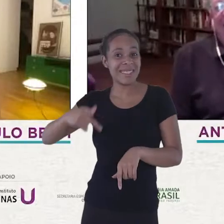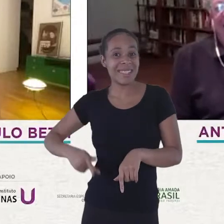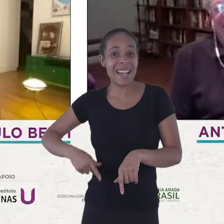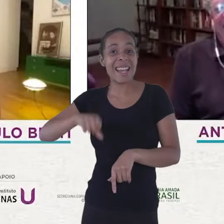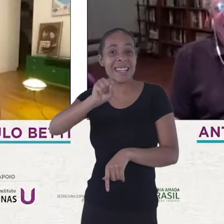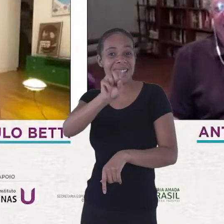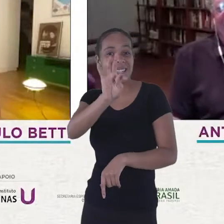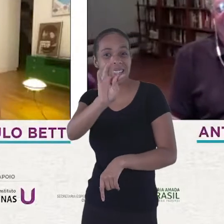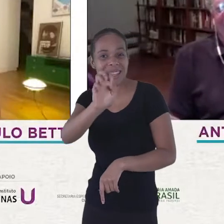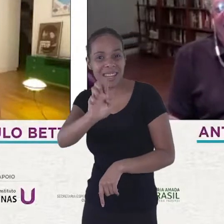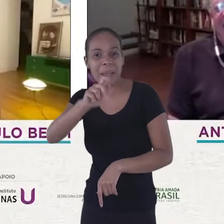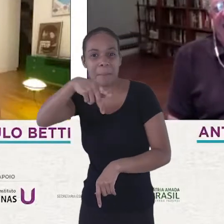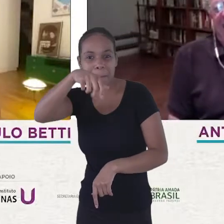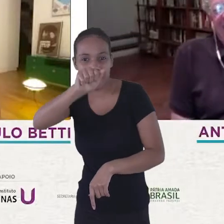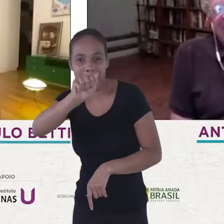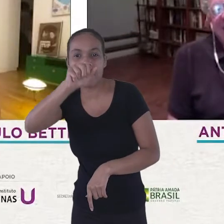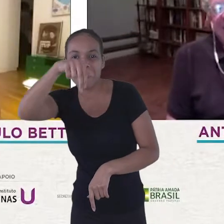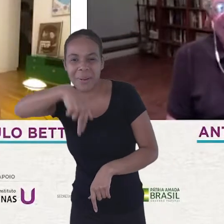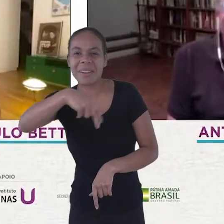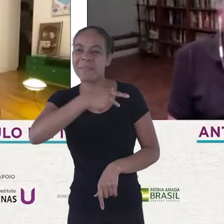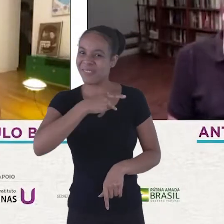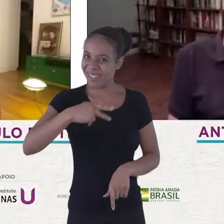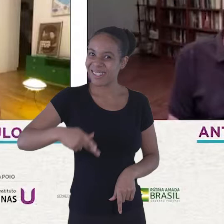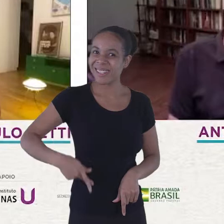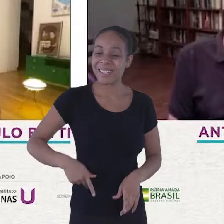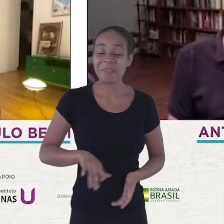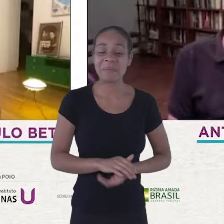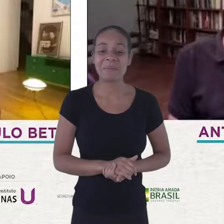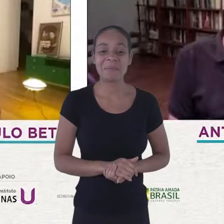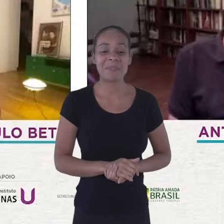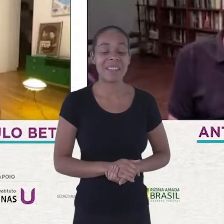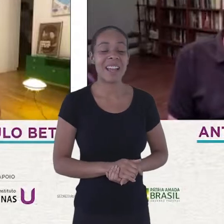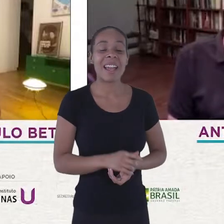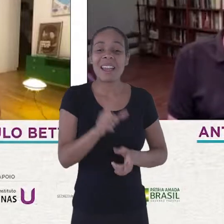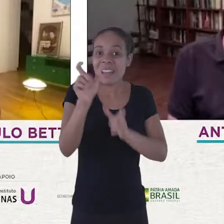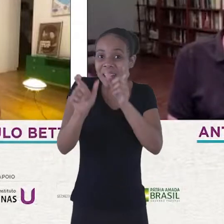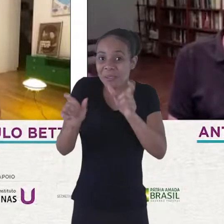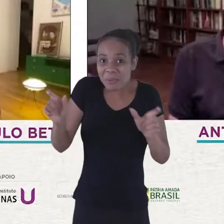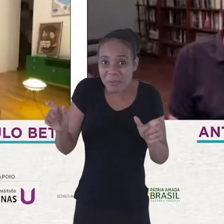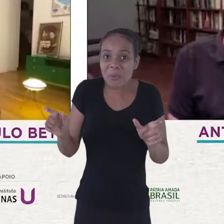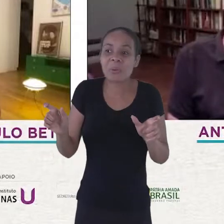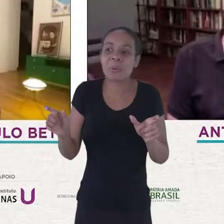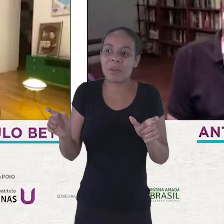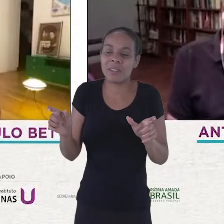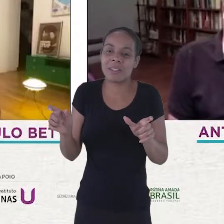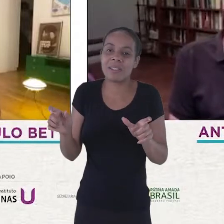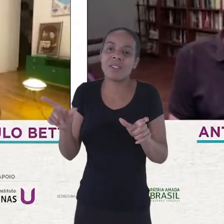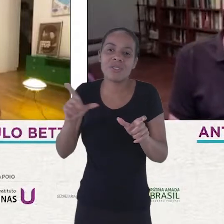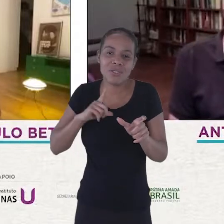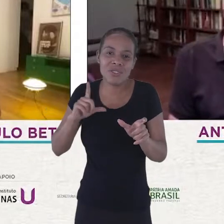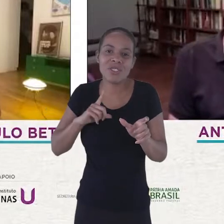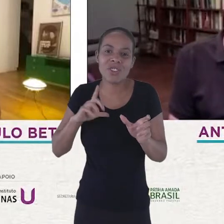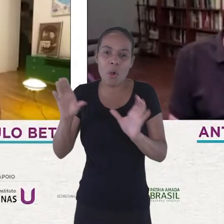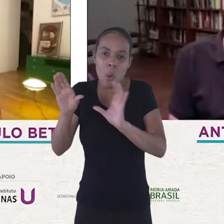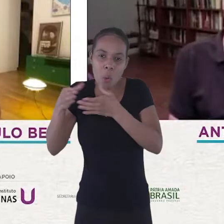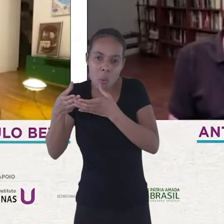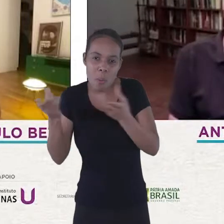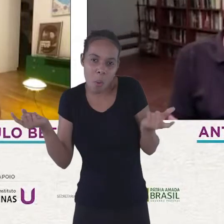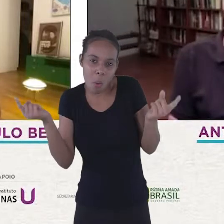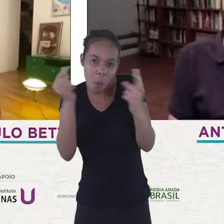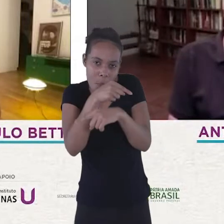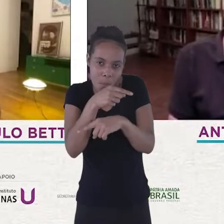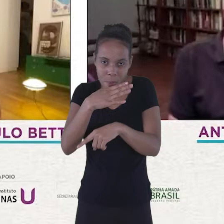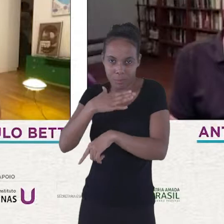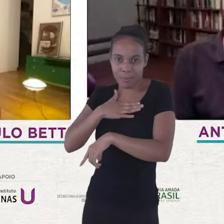Muito bom, muito bom. E a oposição ligava para as pessoas para dizer que eu não podia deixar eu ser presidente do sindicato de